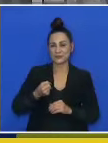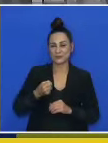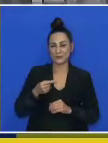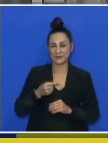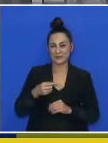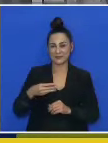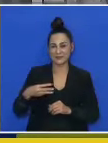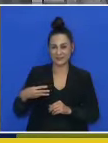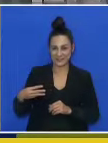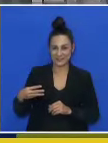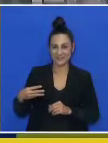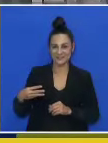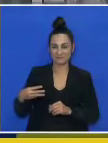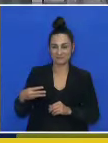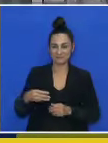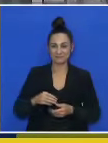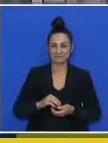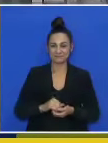Verde, 13.